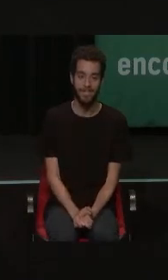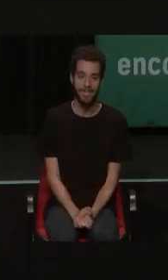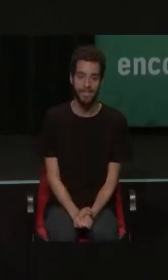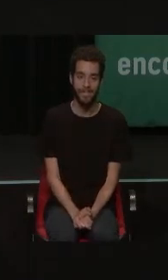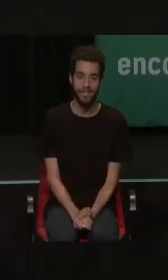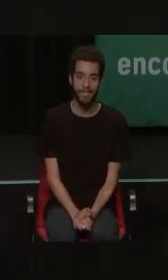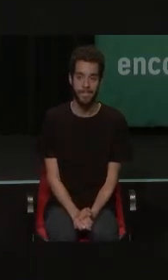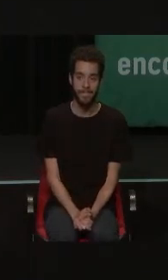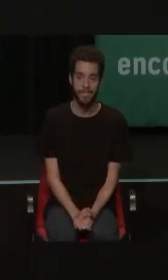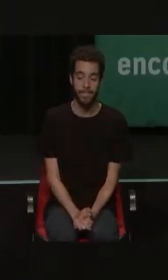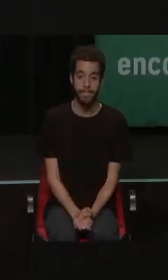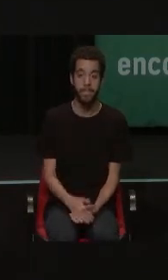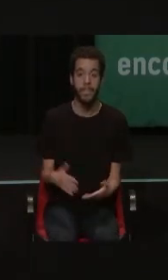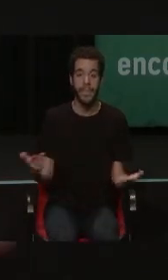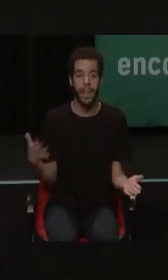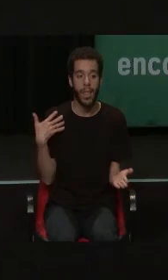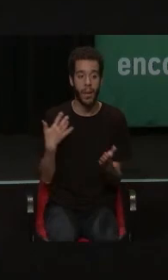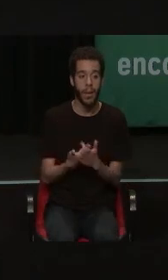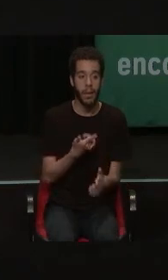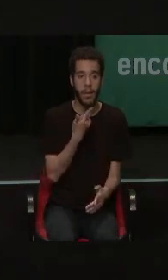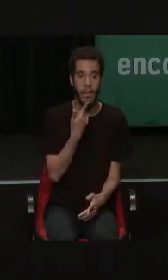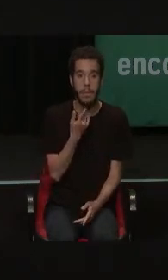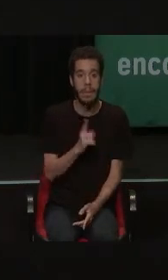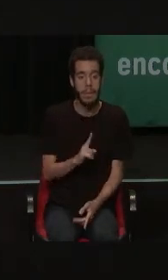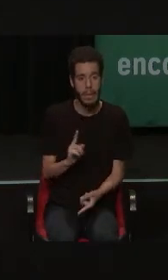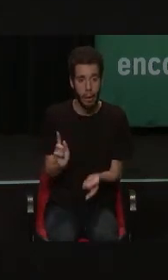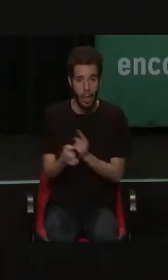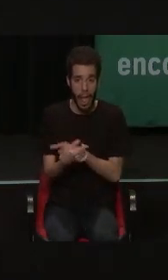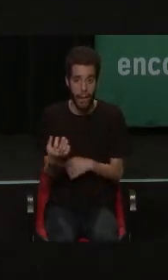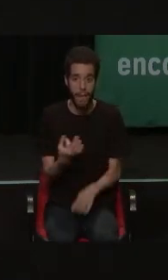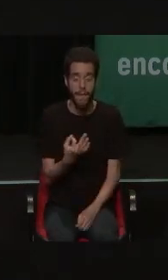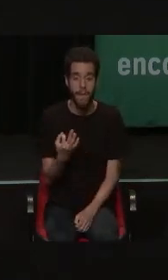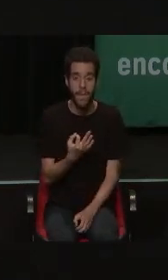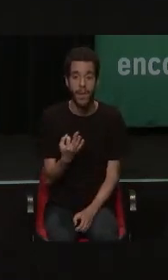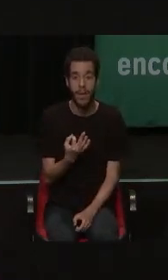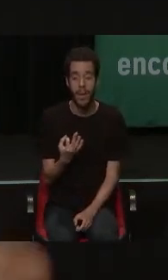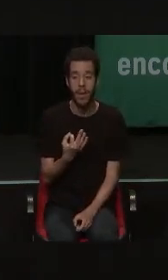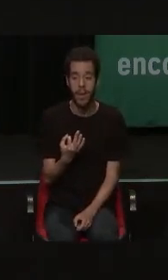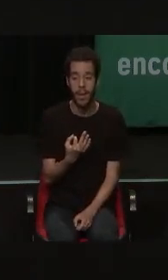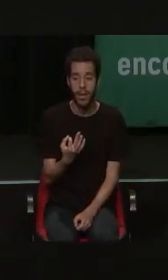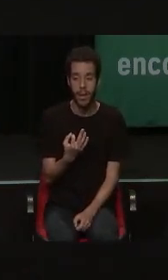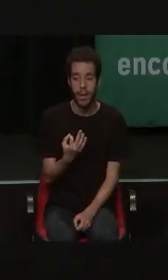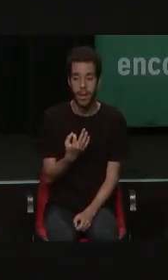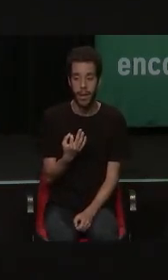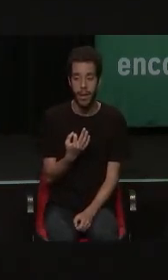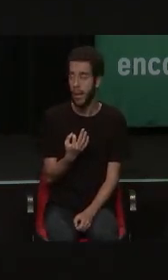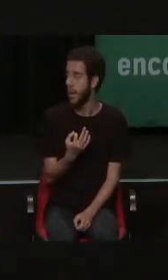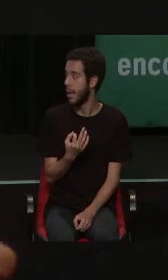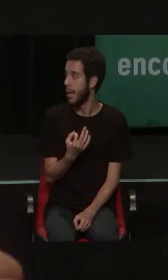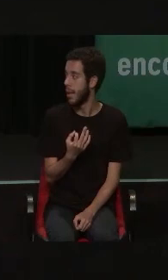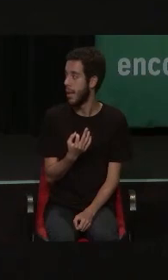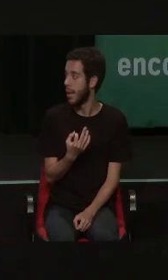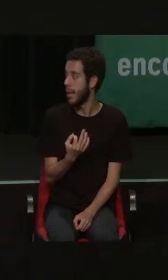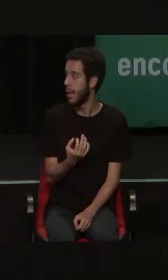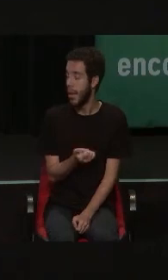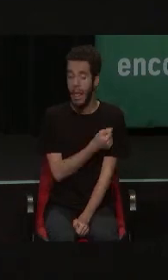que não, ou pelo menos eu não percebi. É que não será ao contrário? E também é... Mas essa pessoa que tem em casa não